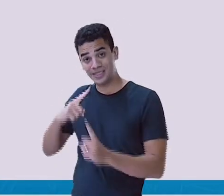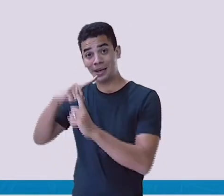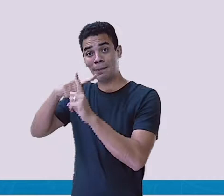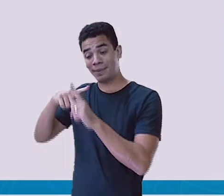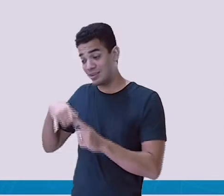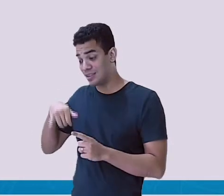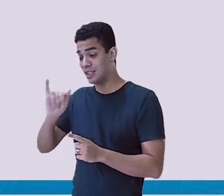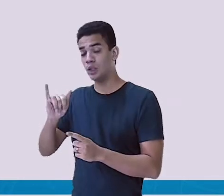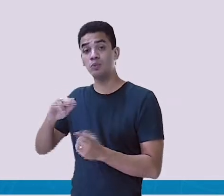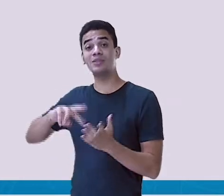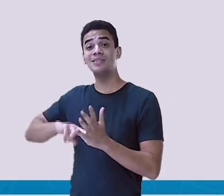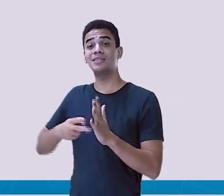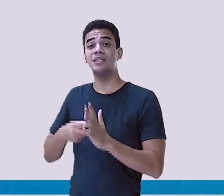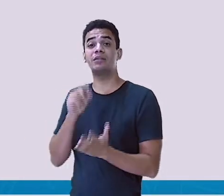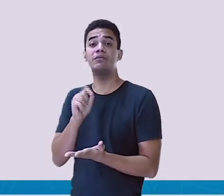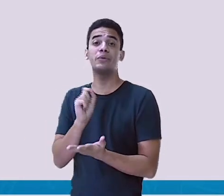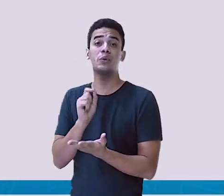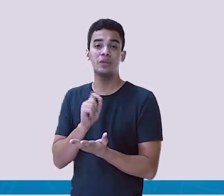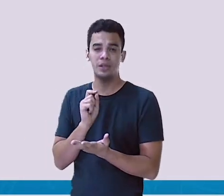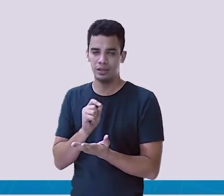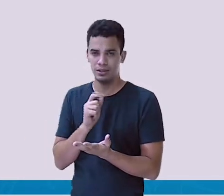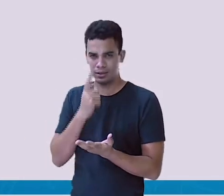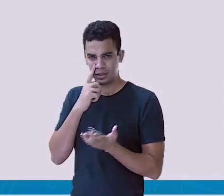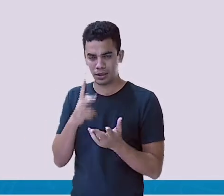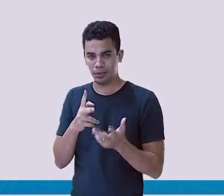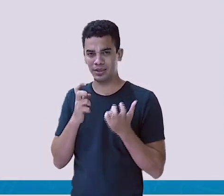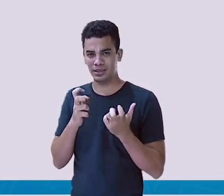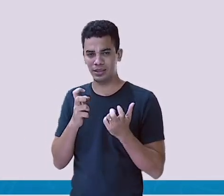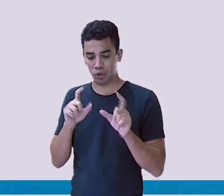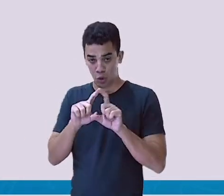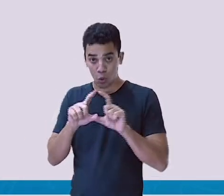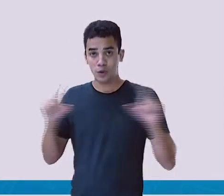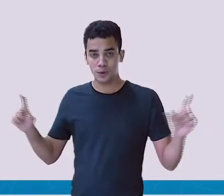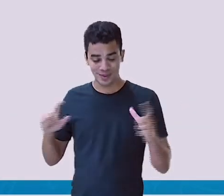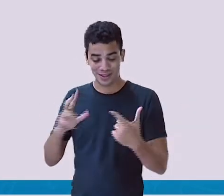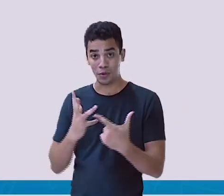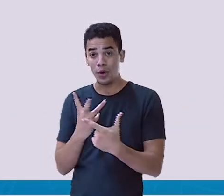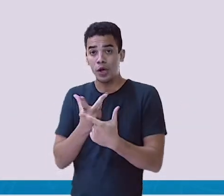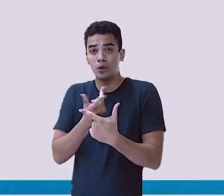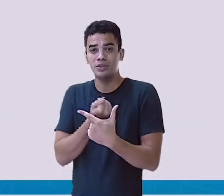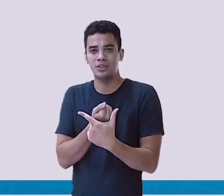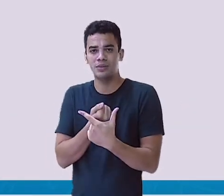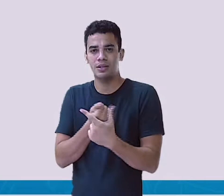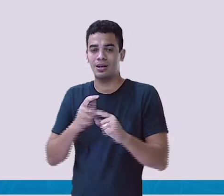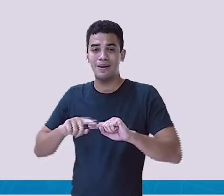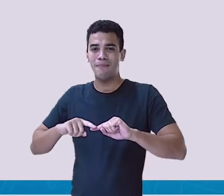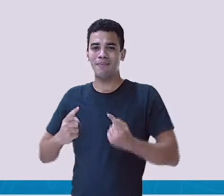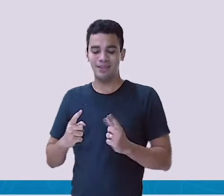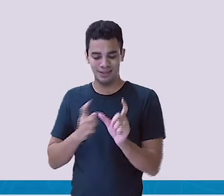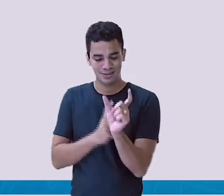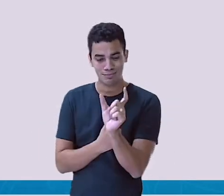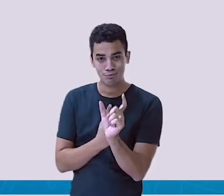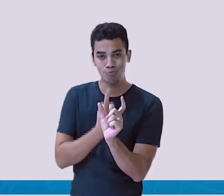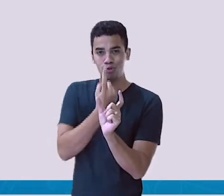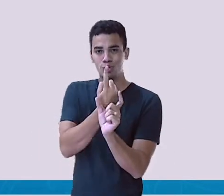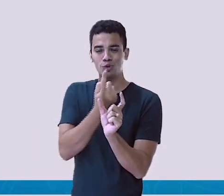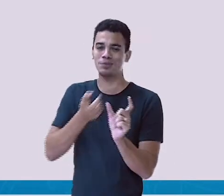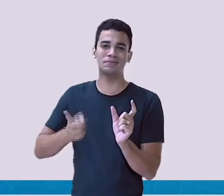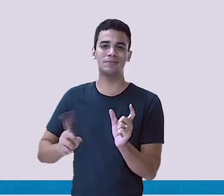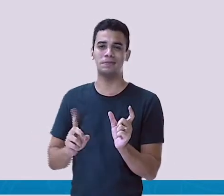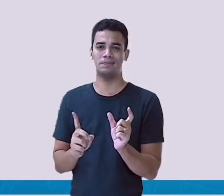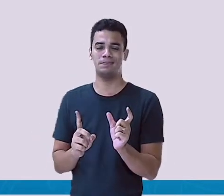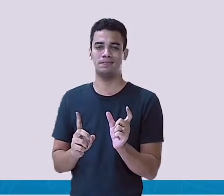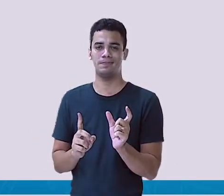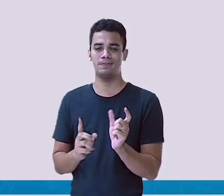aí? É uma expressão algébrica, mas não é monômio. E é o